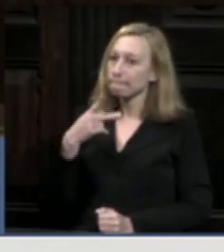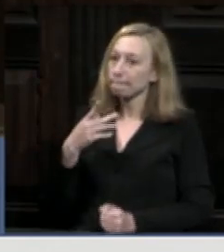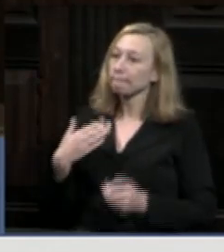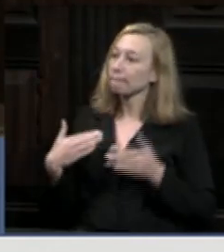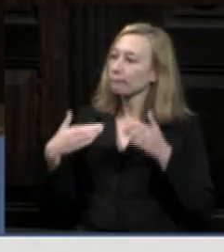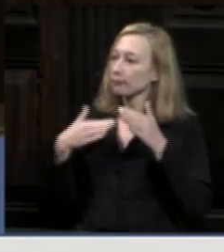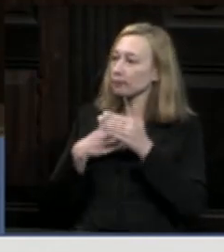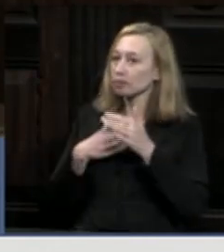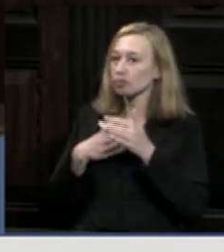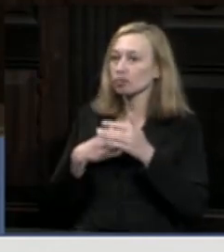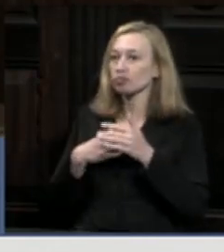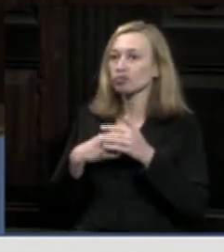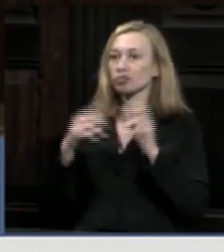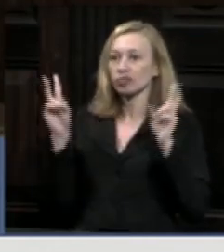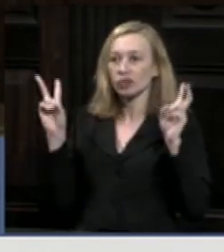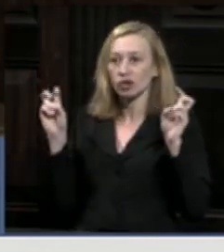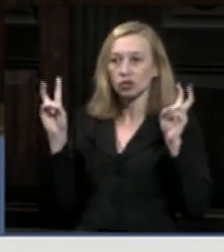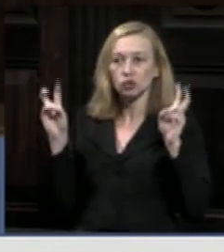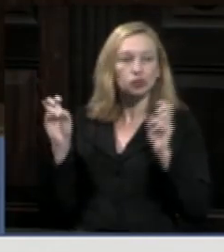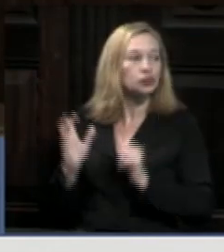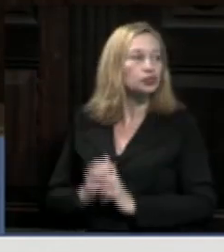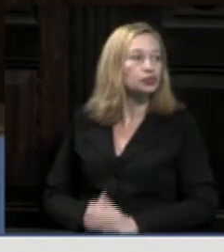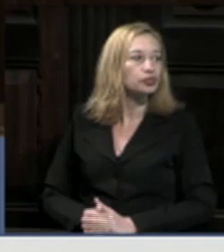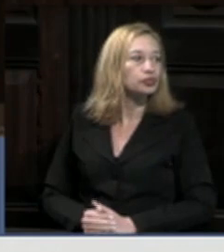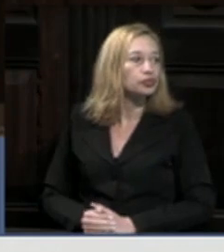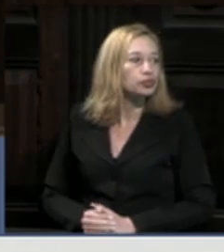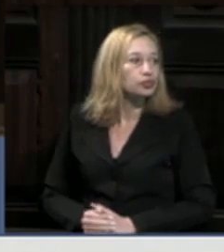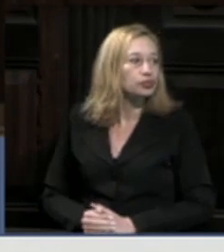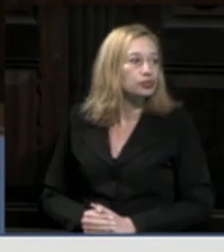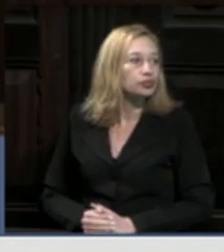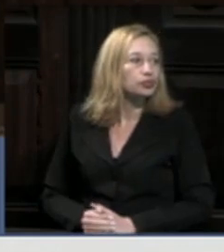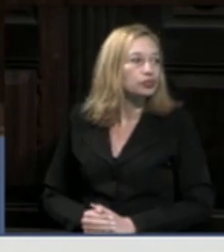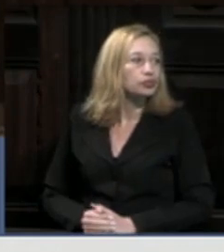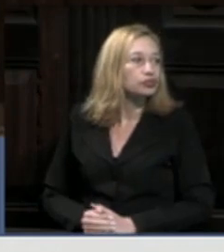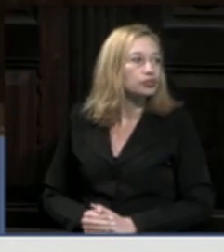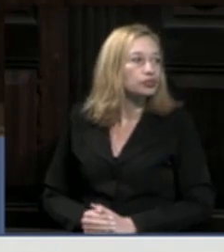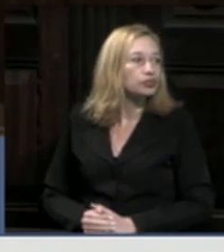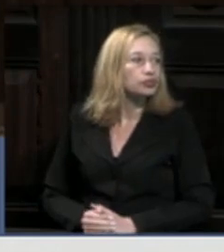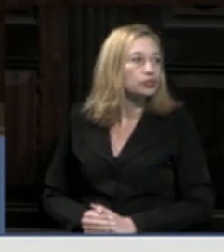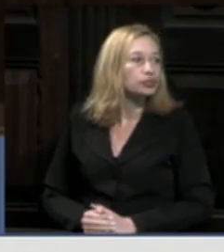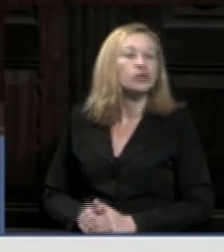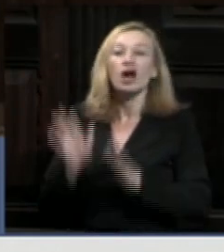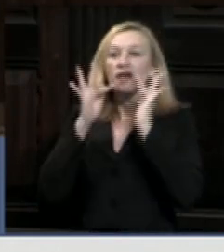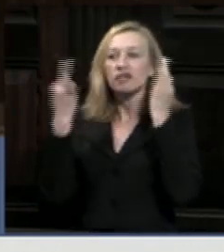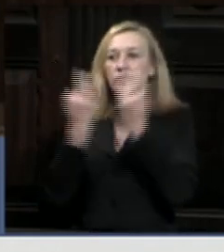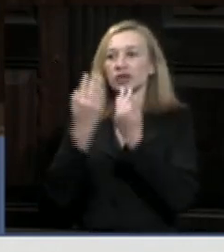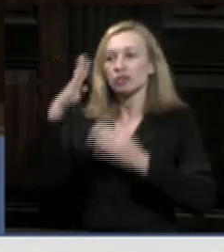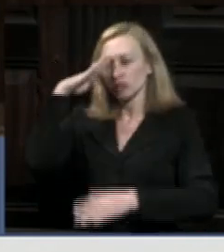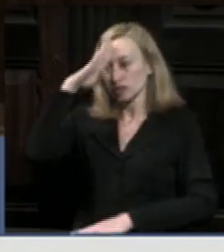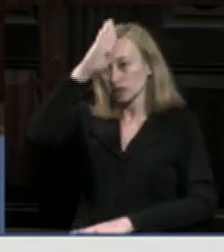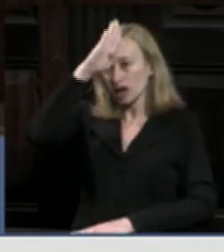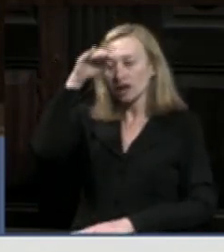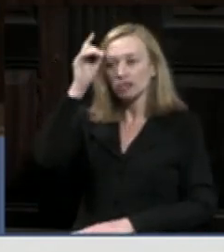primeiro lamentar que está solidário com a família bolsonaro